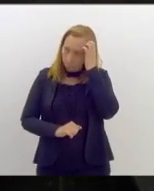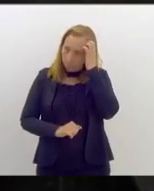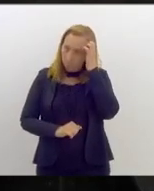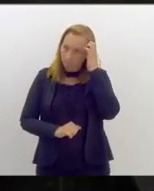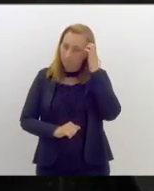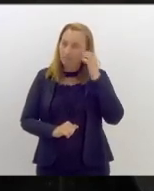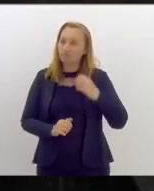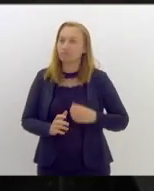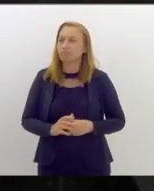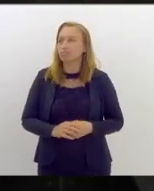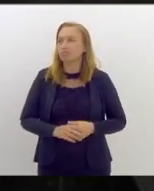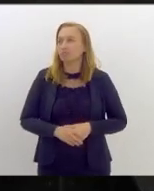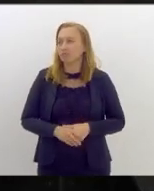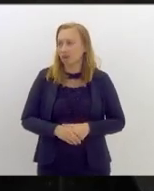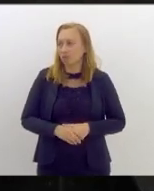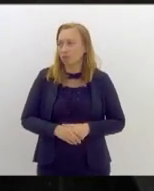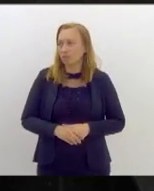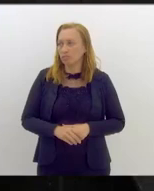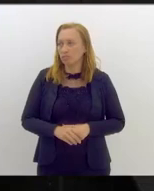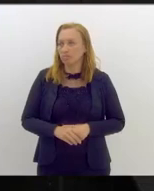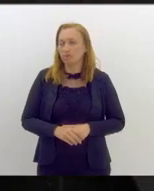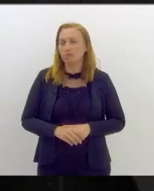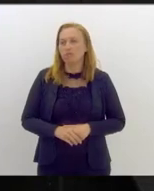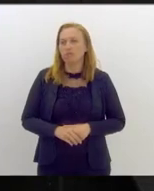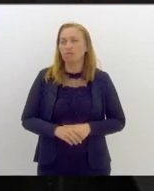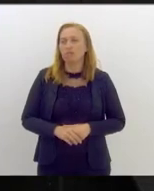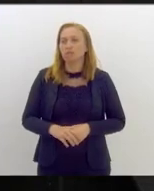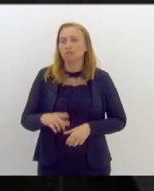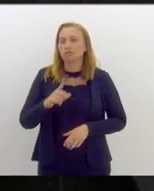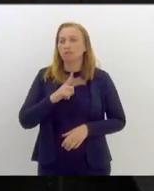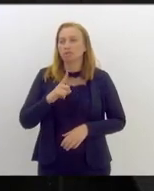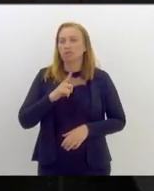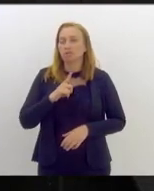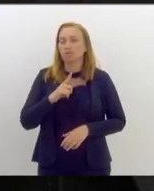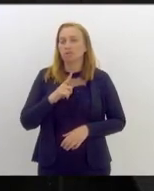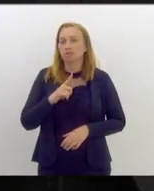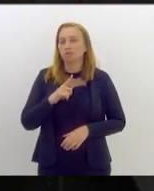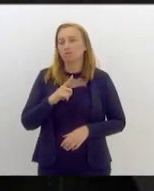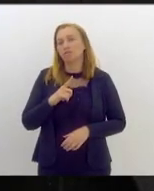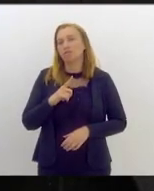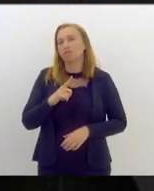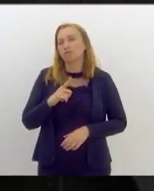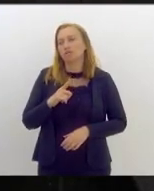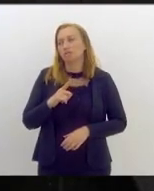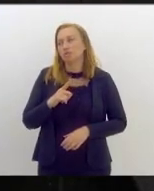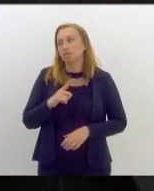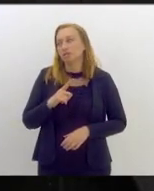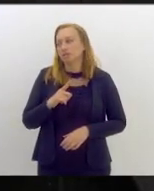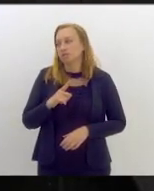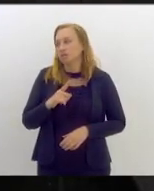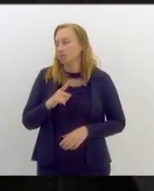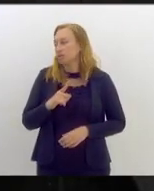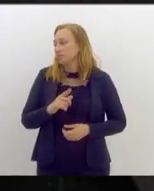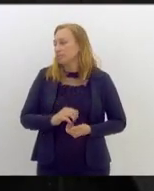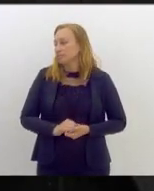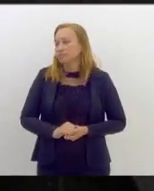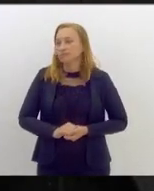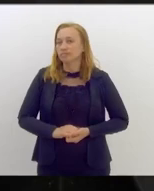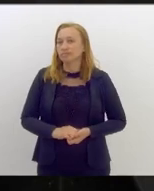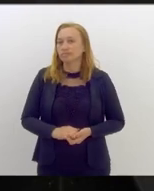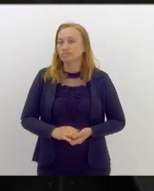quanto teve funcionarismo público de reposição salarial este ano